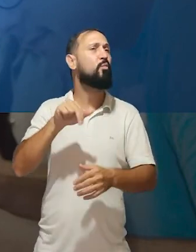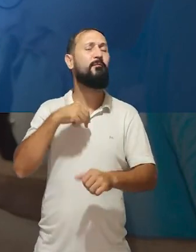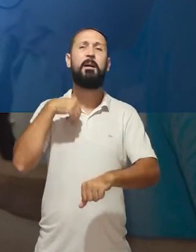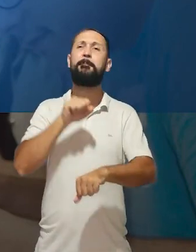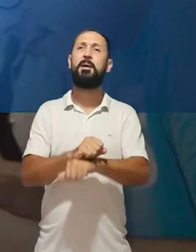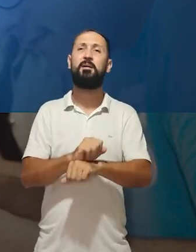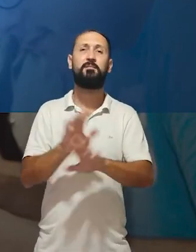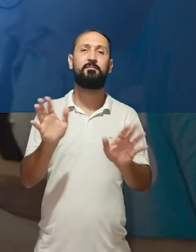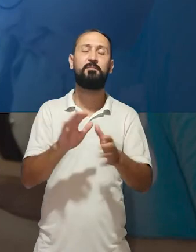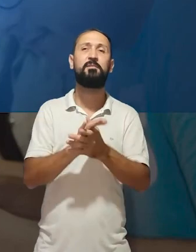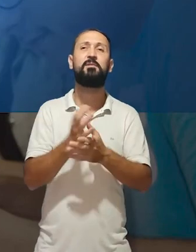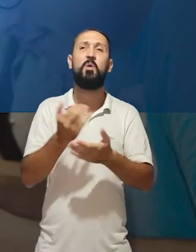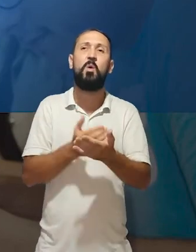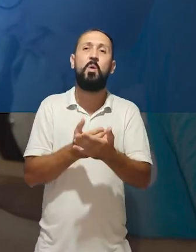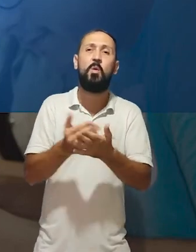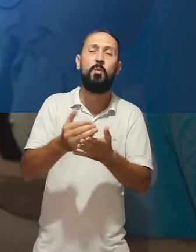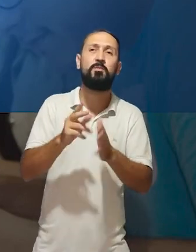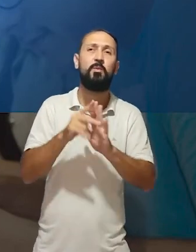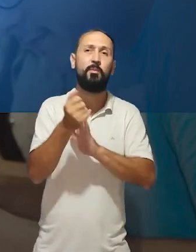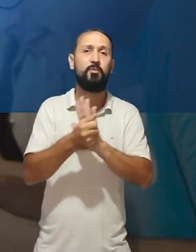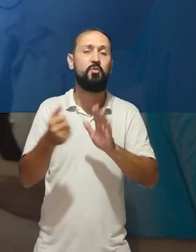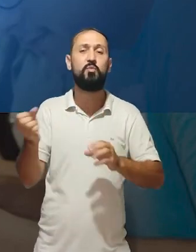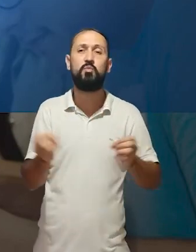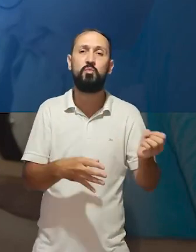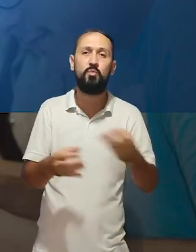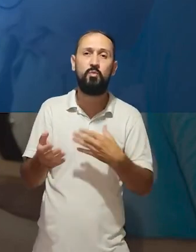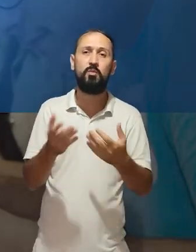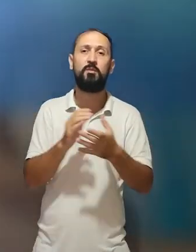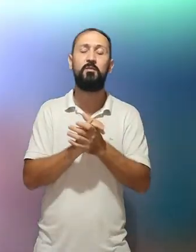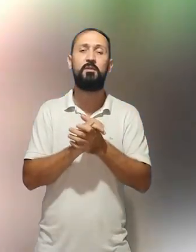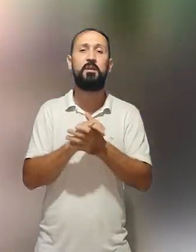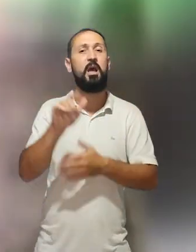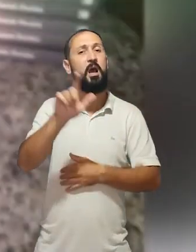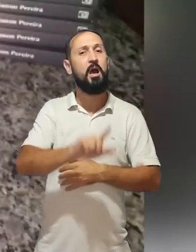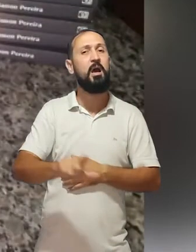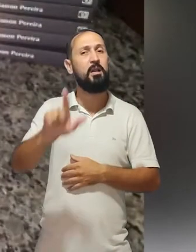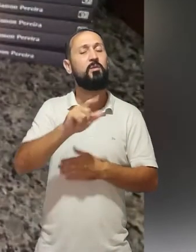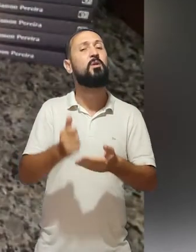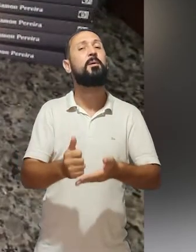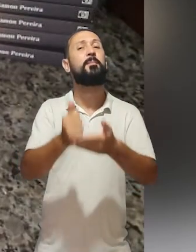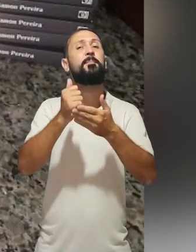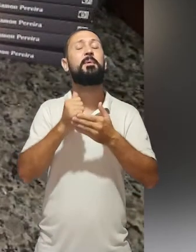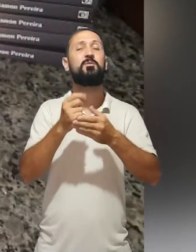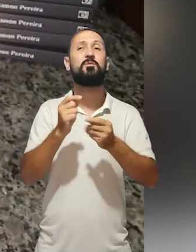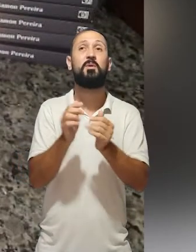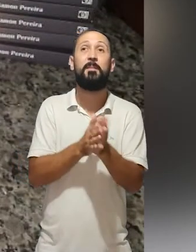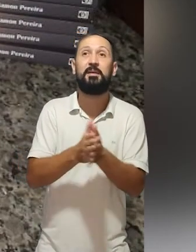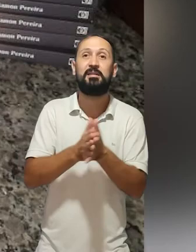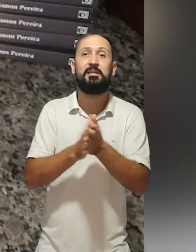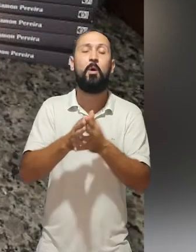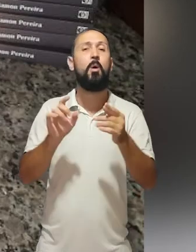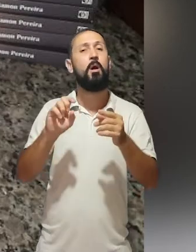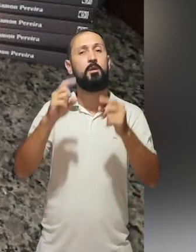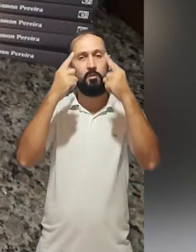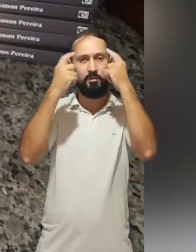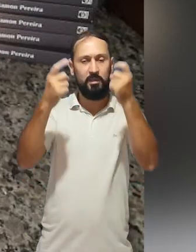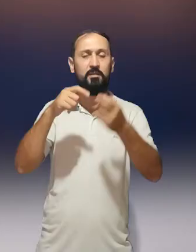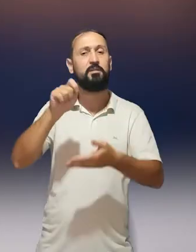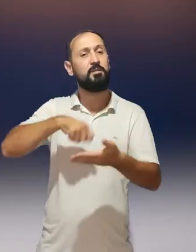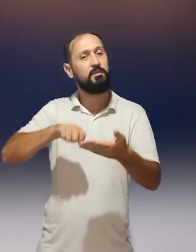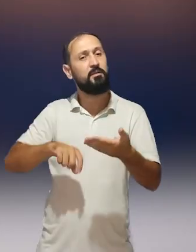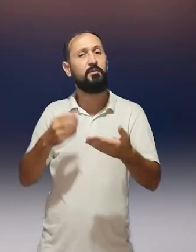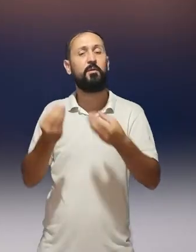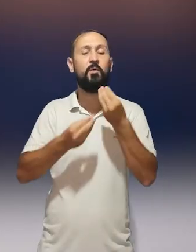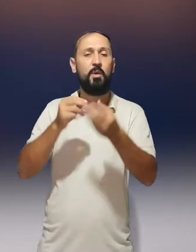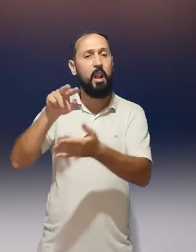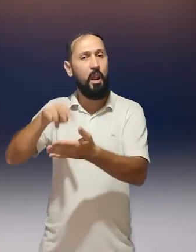muito tempo. Sempre estou começando projetos novos. A literatura me ajuda muito com a ansiedade e o estresse, tanto